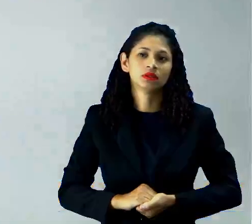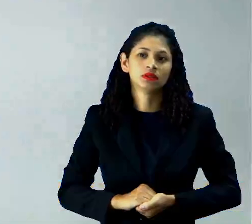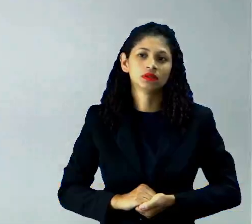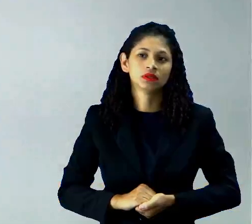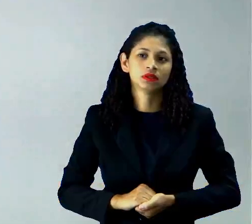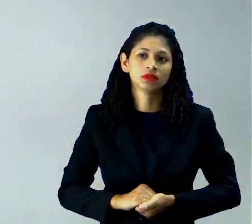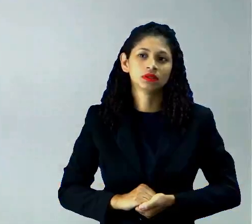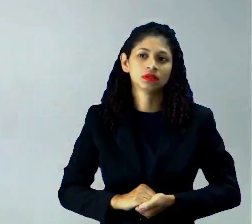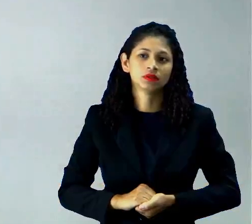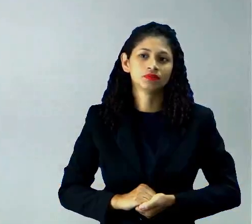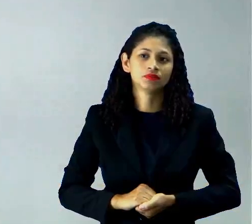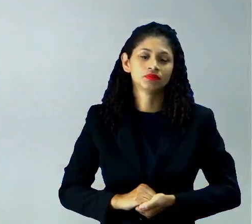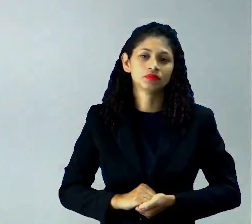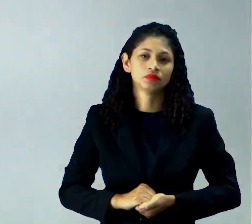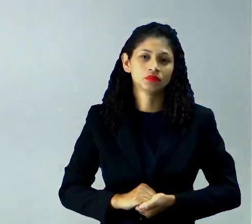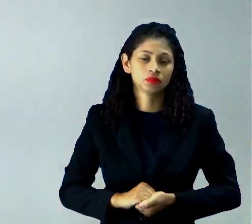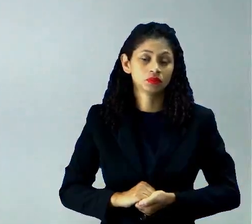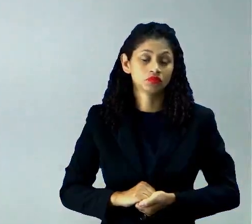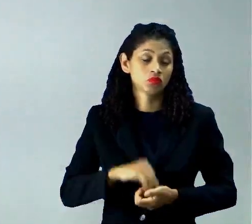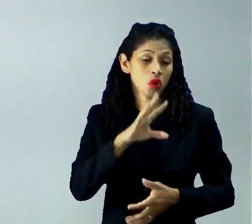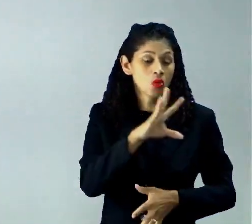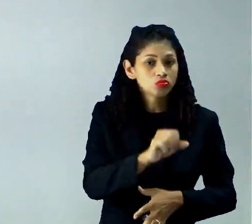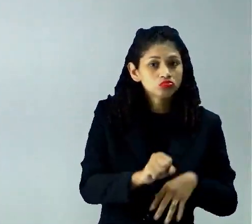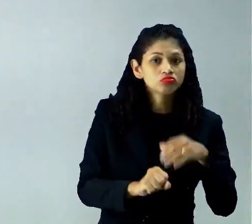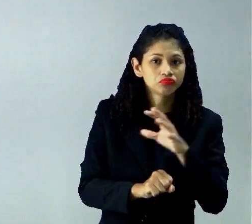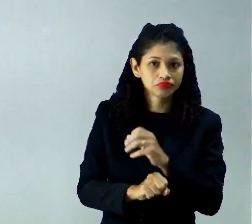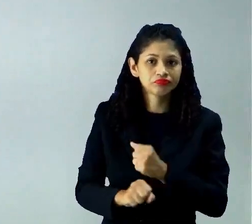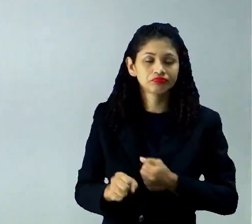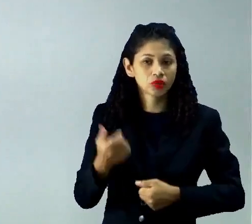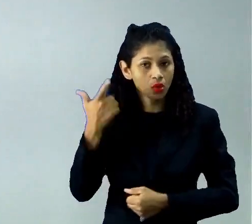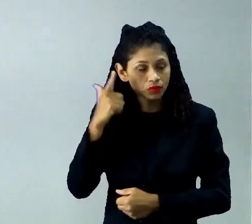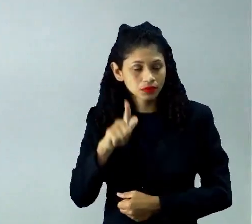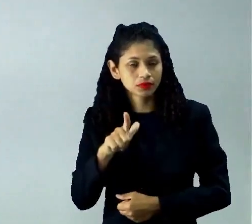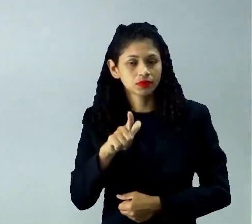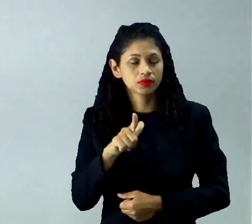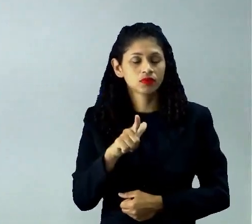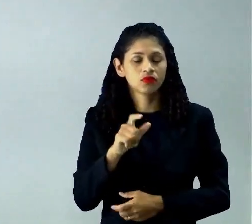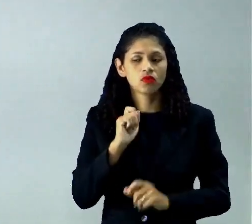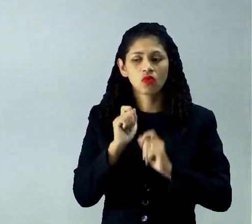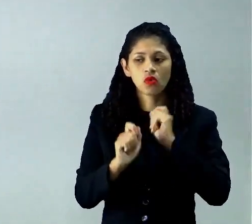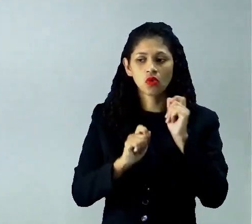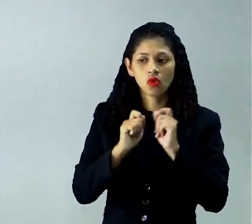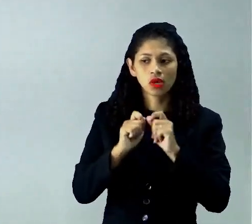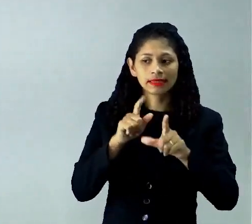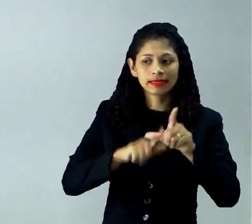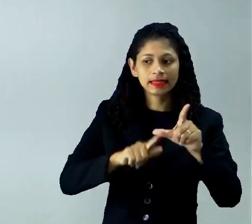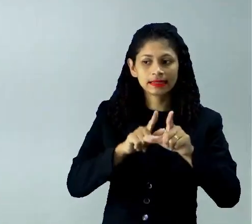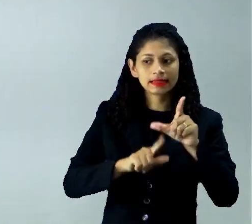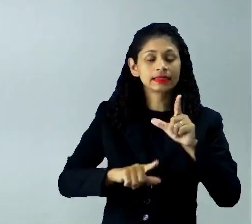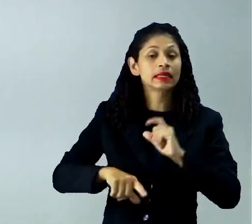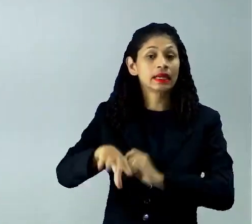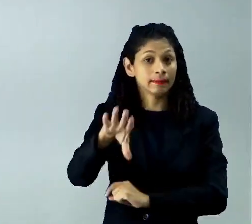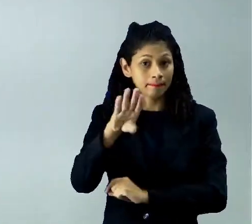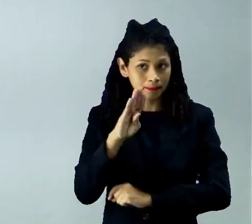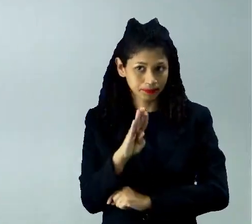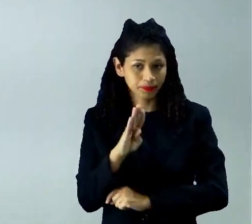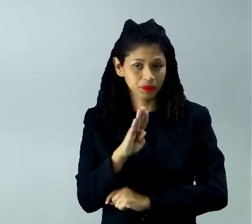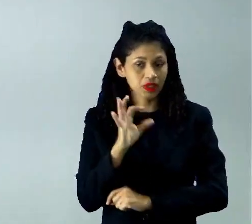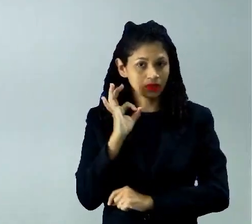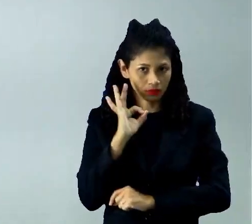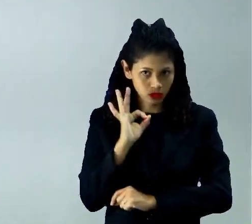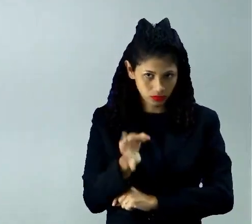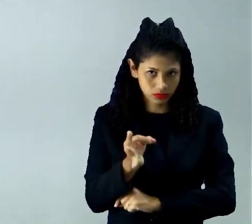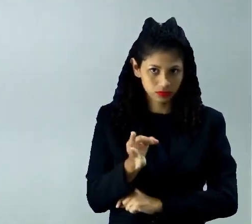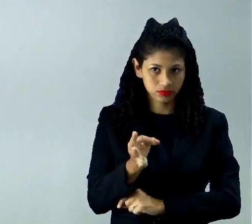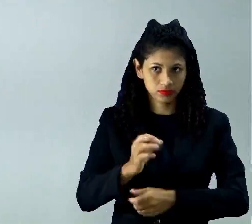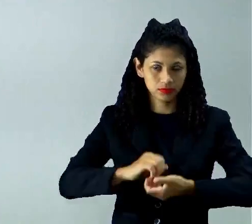Os países que conquistaram colônias na América, né, são Espanha, Portugal e Inglaterra, né? Os Estados Unidos colonizam ali, né, ou são